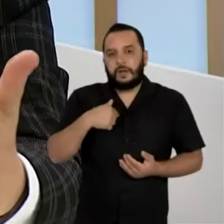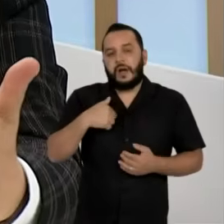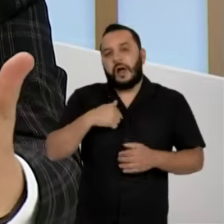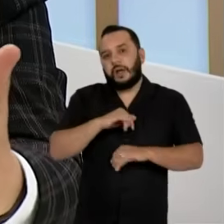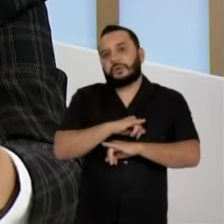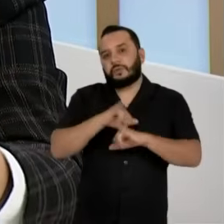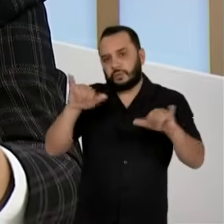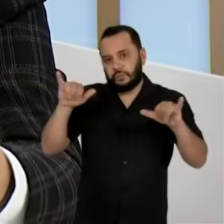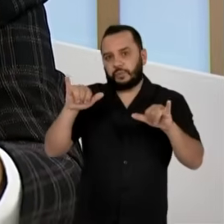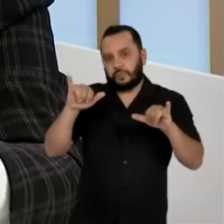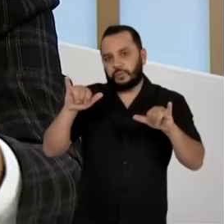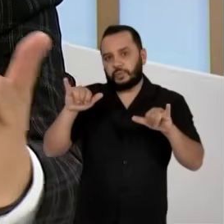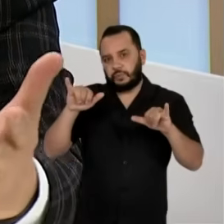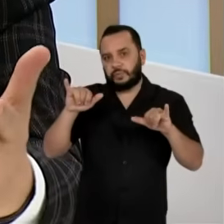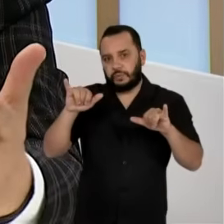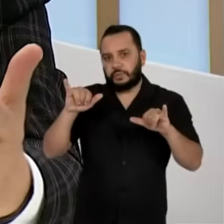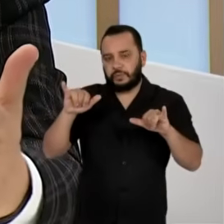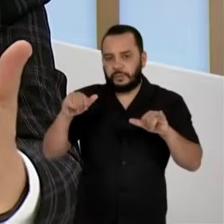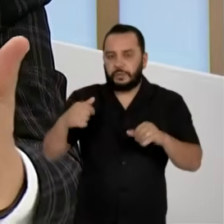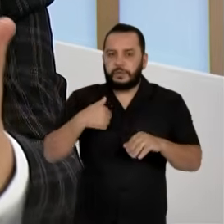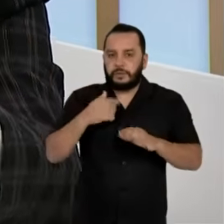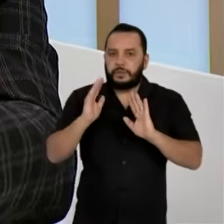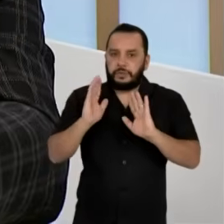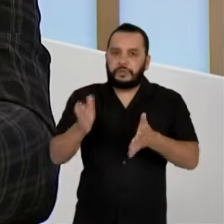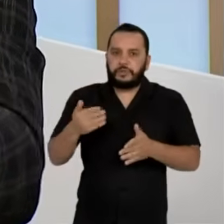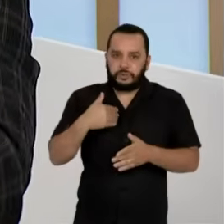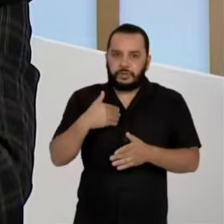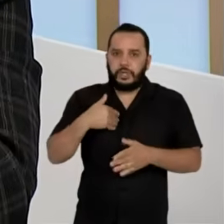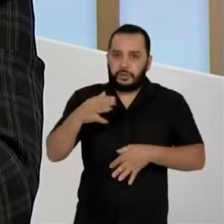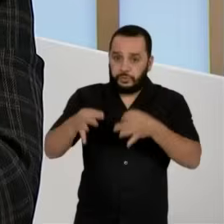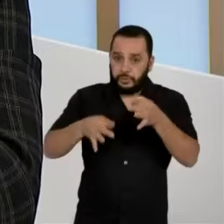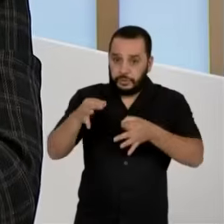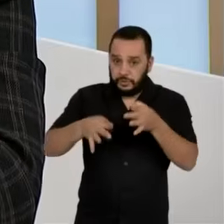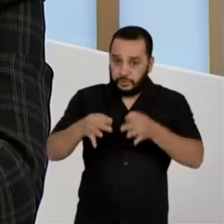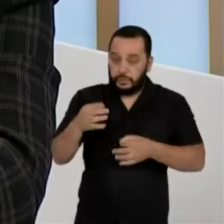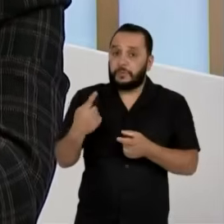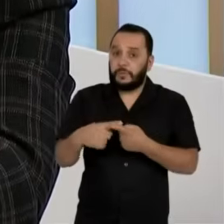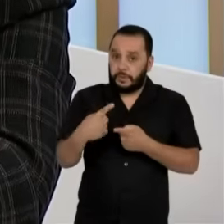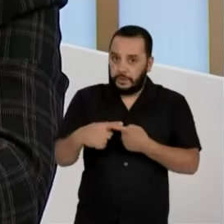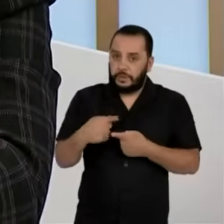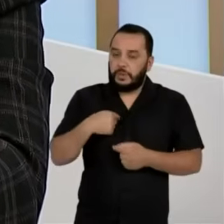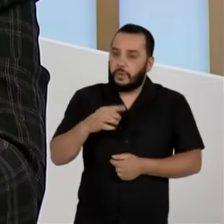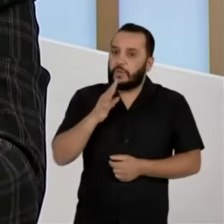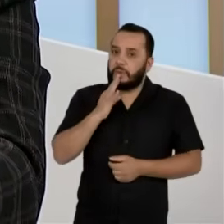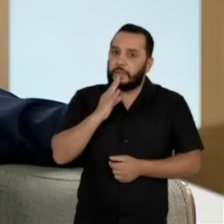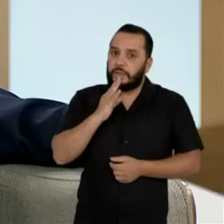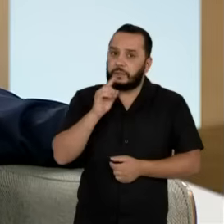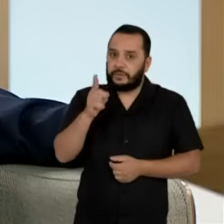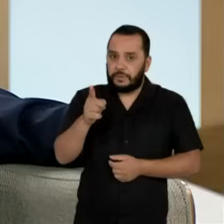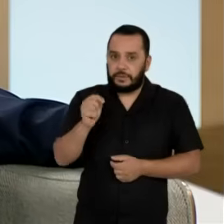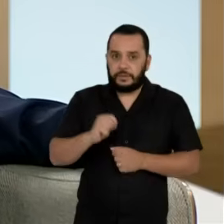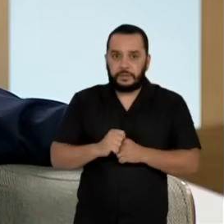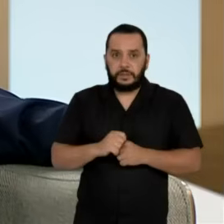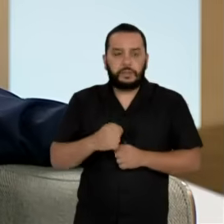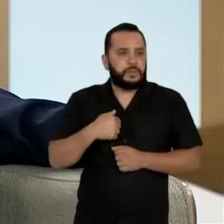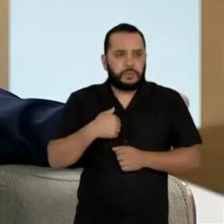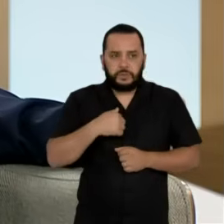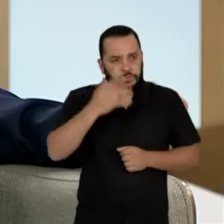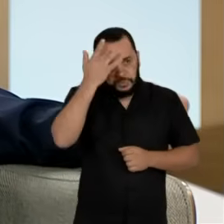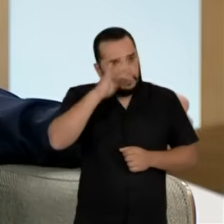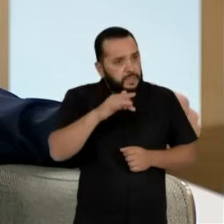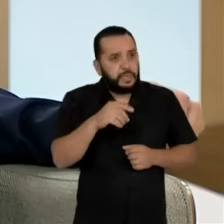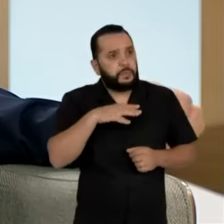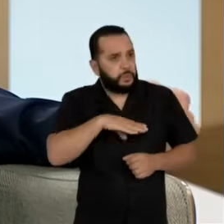oficial, um disclaimer, né? Um anúncio jurídico, porque a gente se conhece desde 96. Eu não sei o que é esse negócio de disclaimer aí, pode